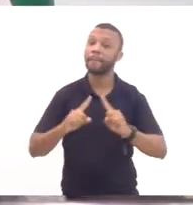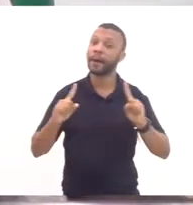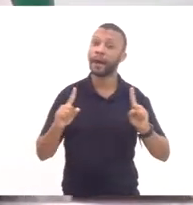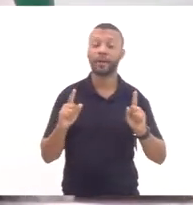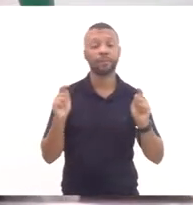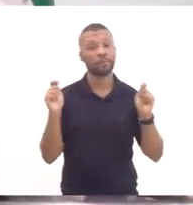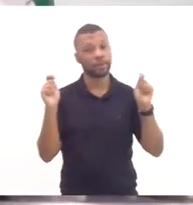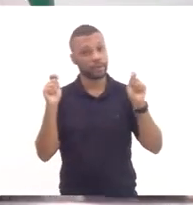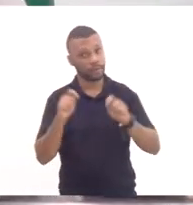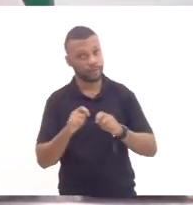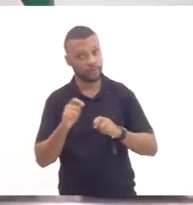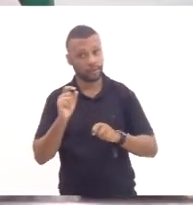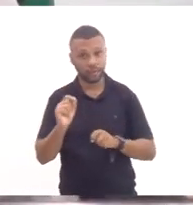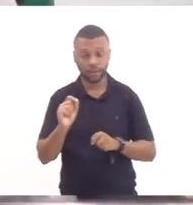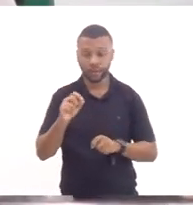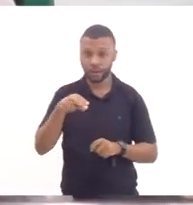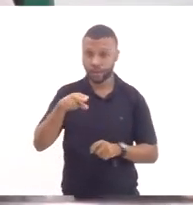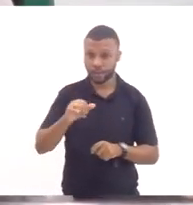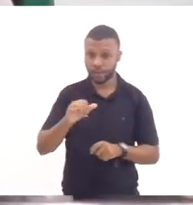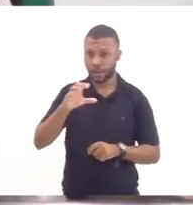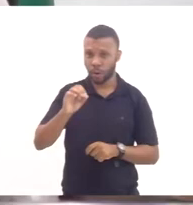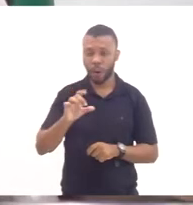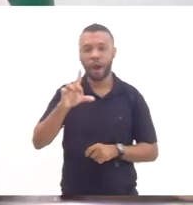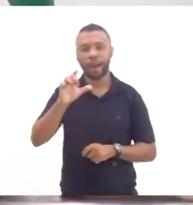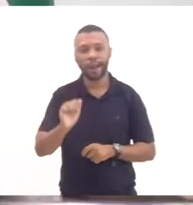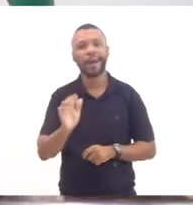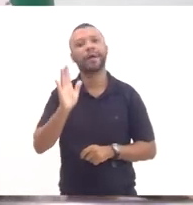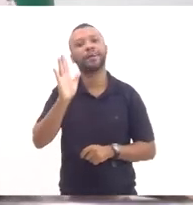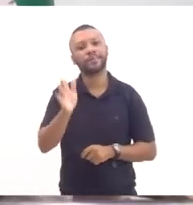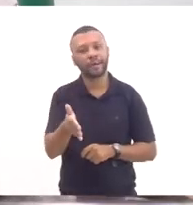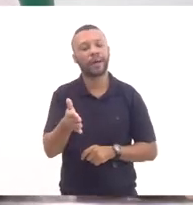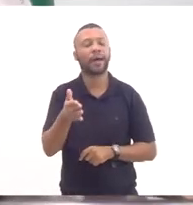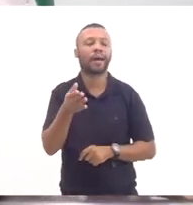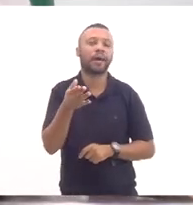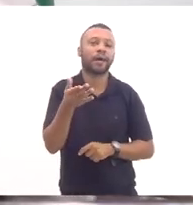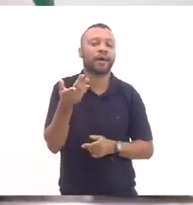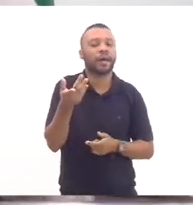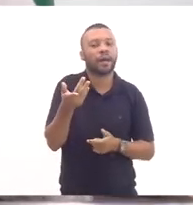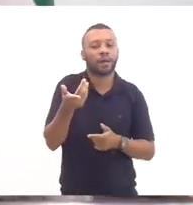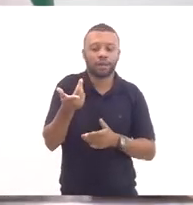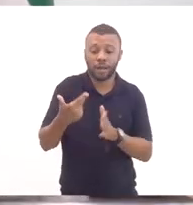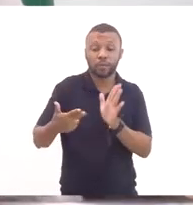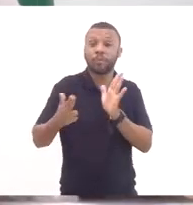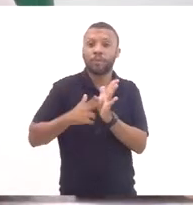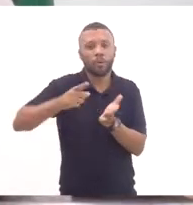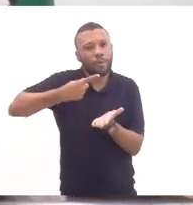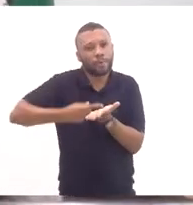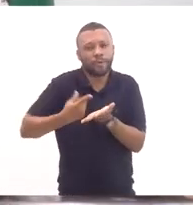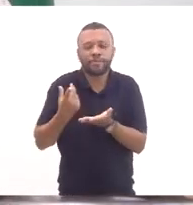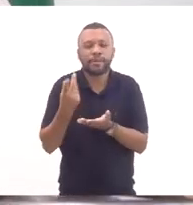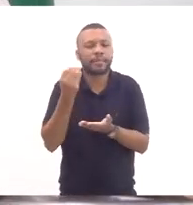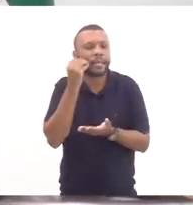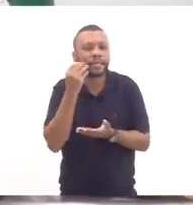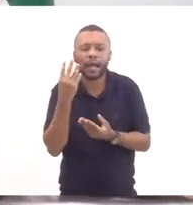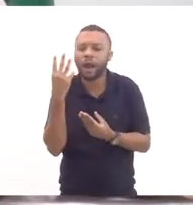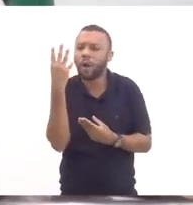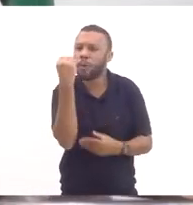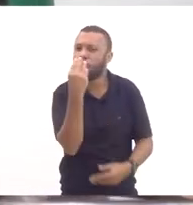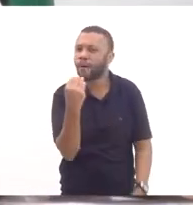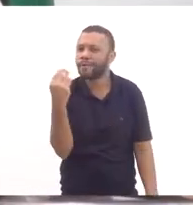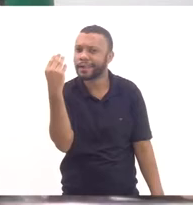possivelmente o Nicola Missione já se colocou no lugar de convencê-lo hoje ainda,